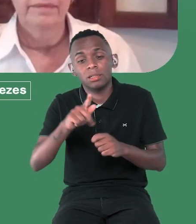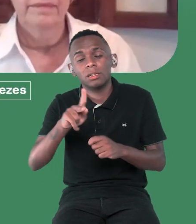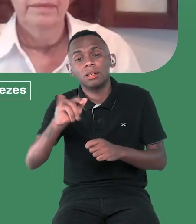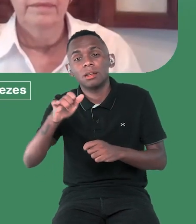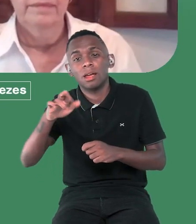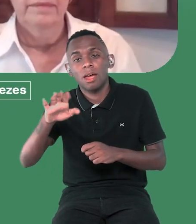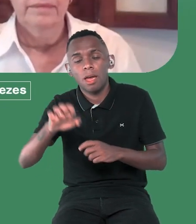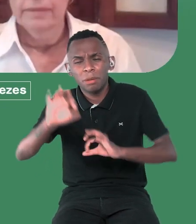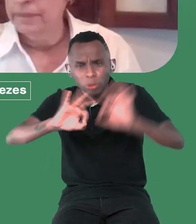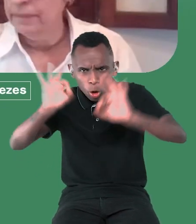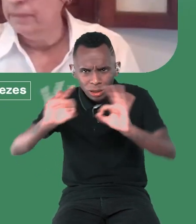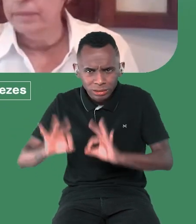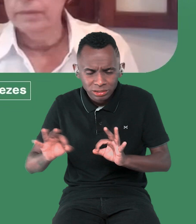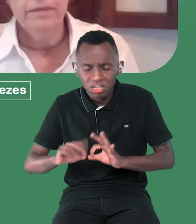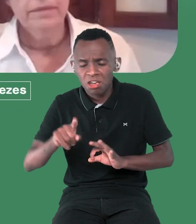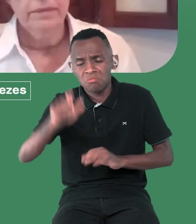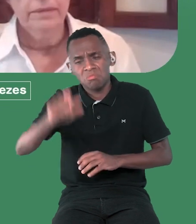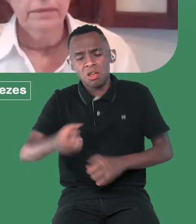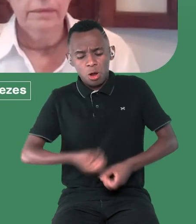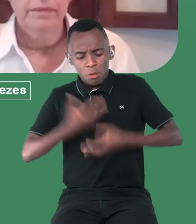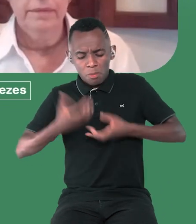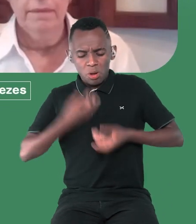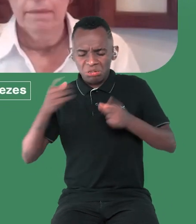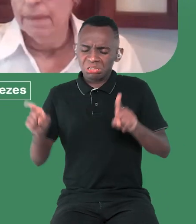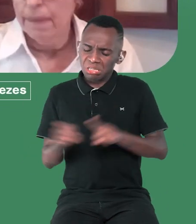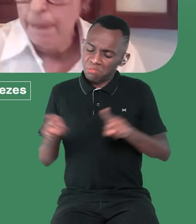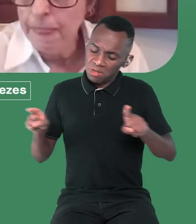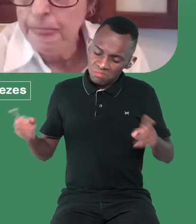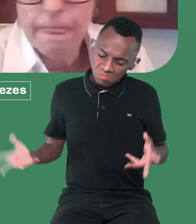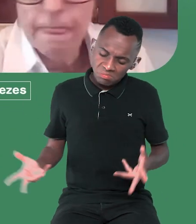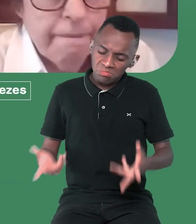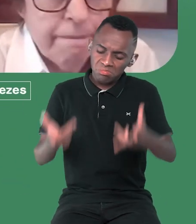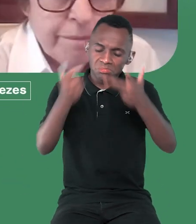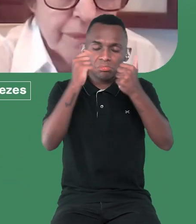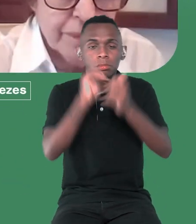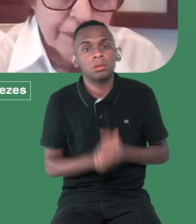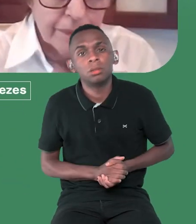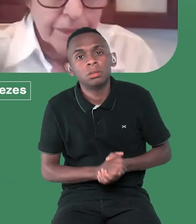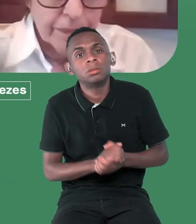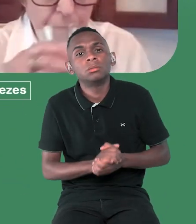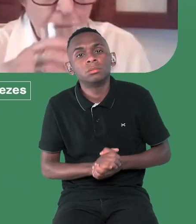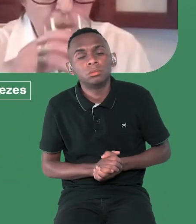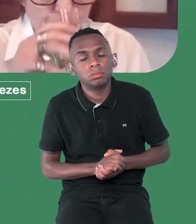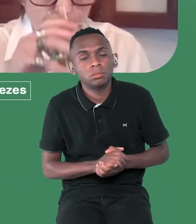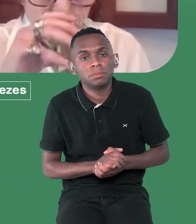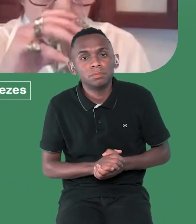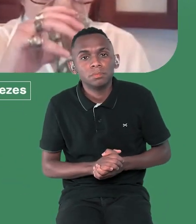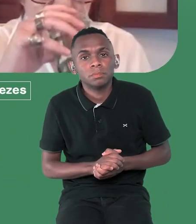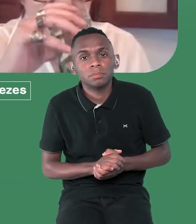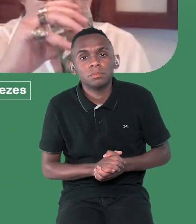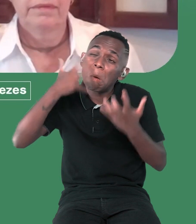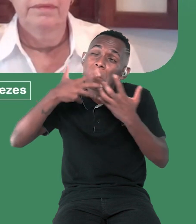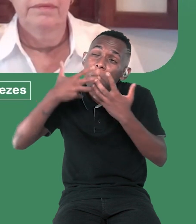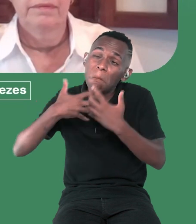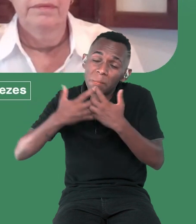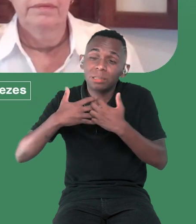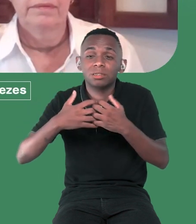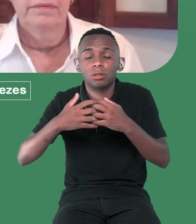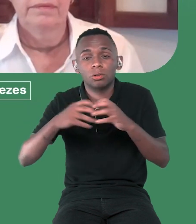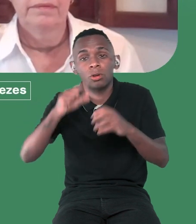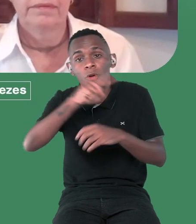Gogh. A intenção era que, quando eu falei com a Thaís, que ele fosse um pássaro, né? Que